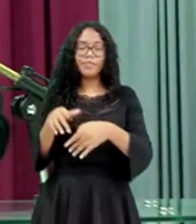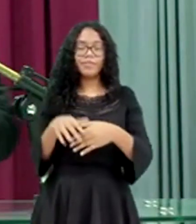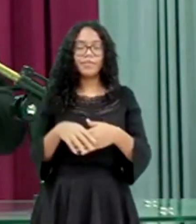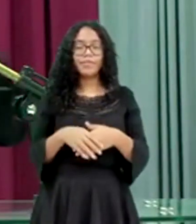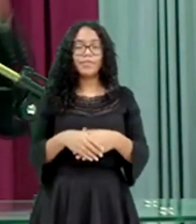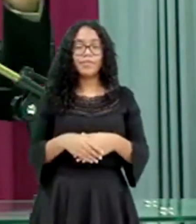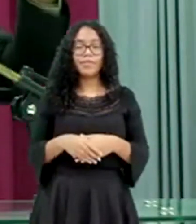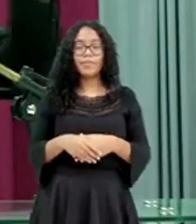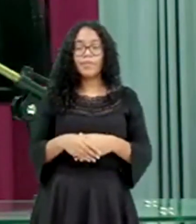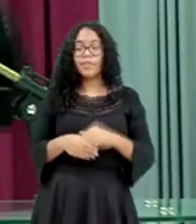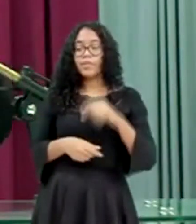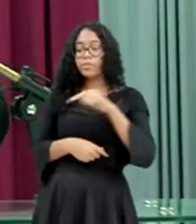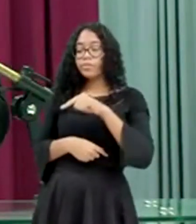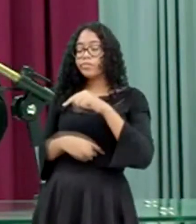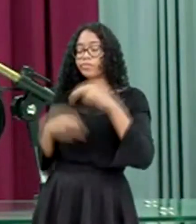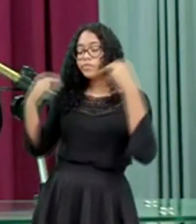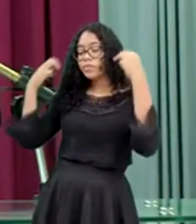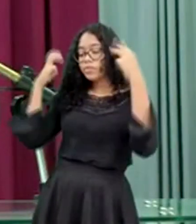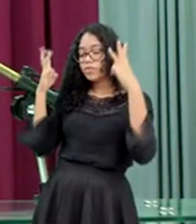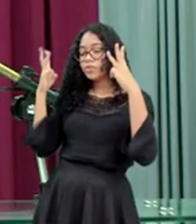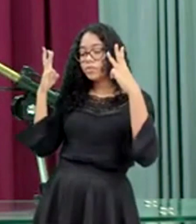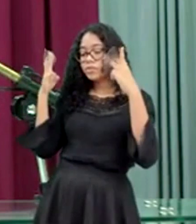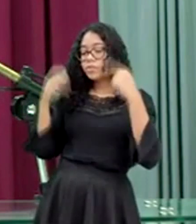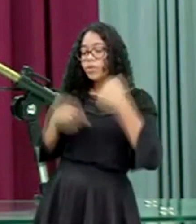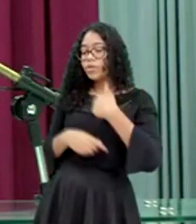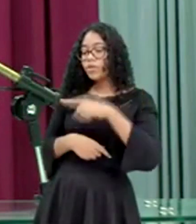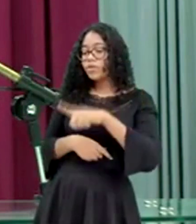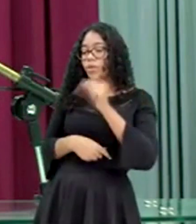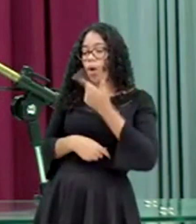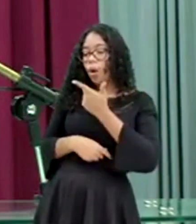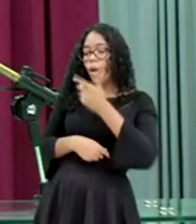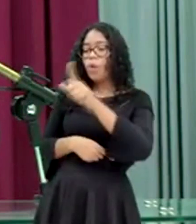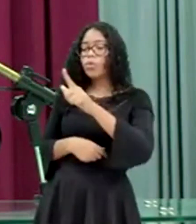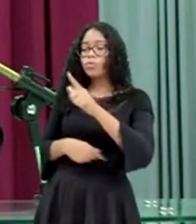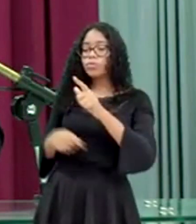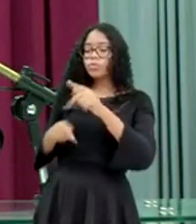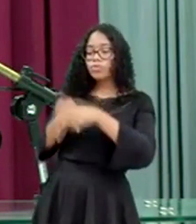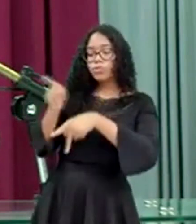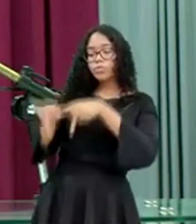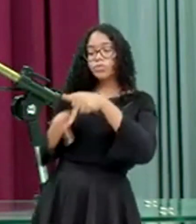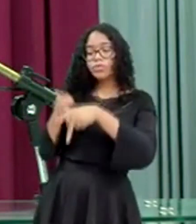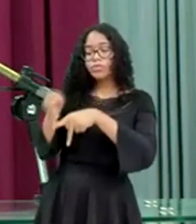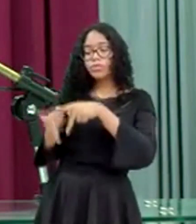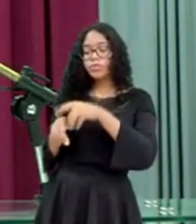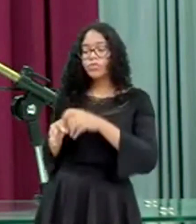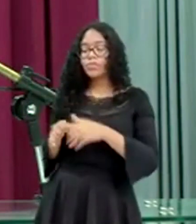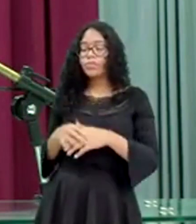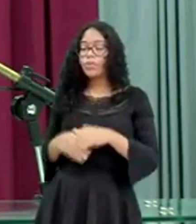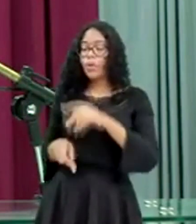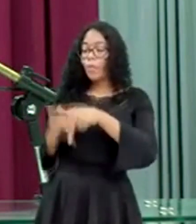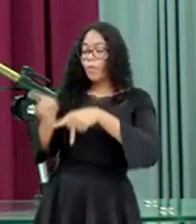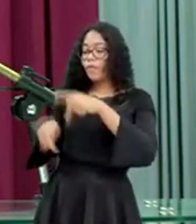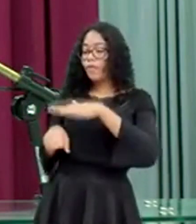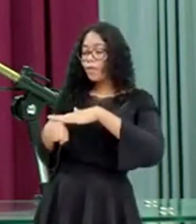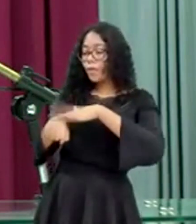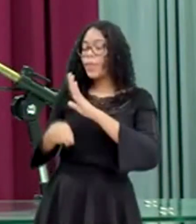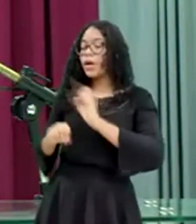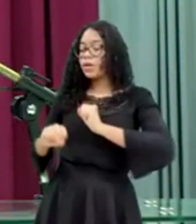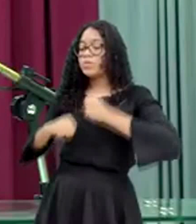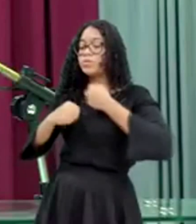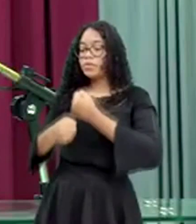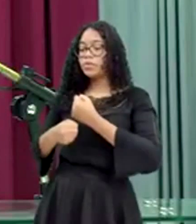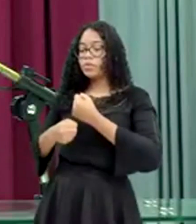E de ti eu vou levantar um outro povo, um povo maior e mais forte do que